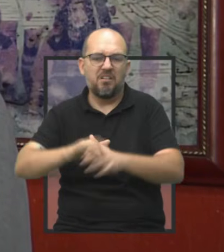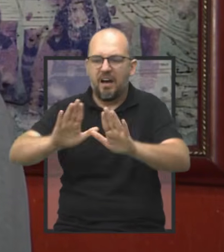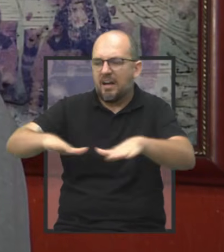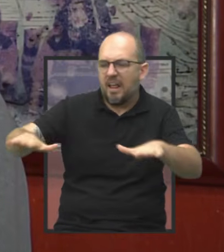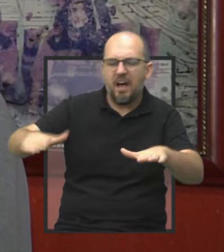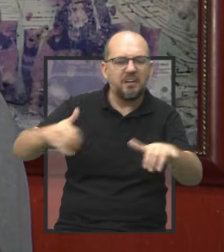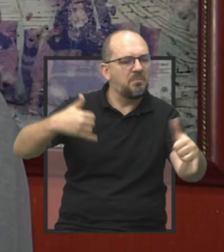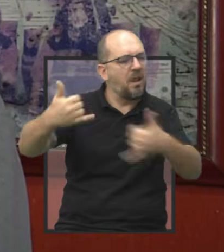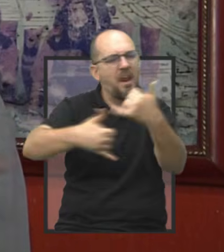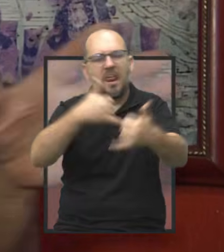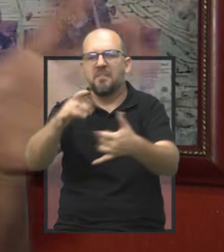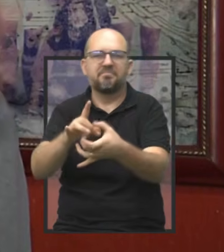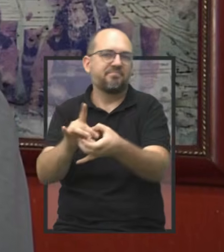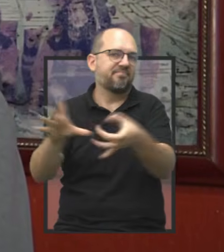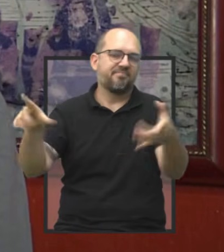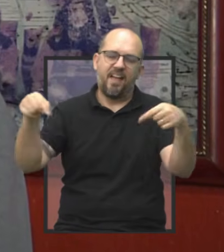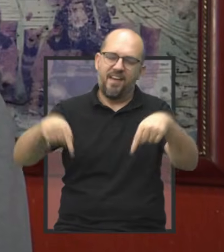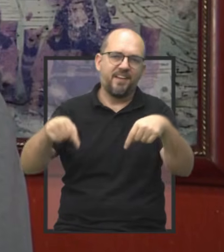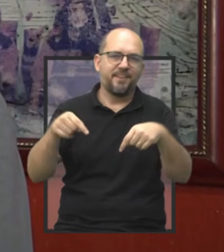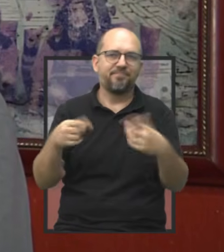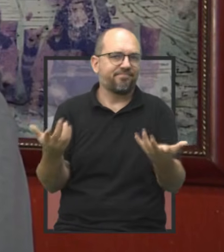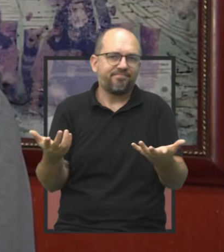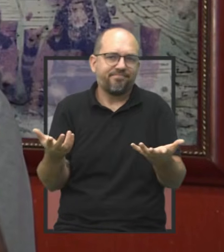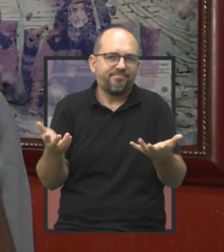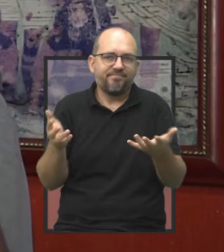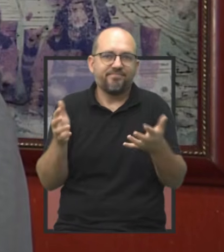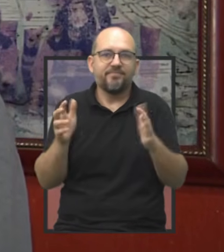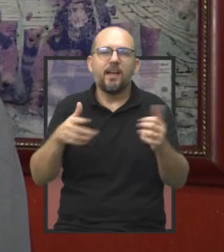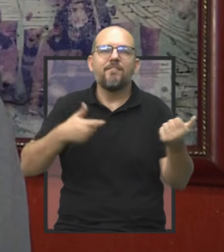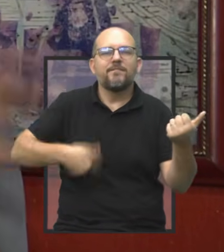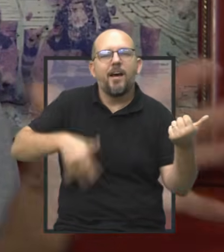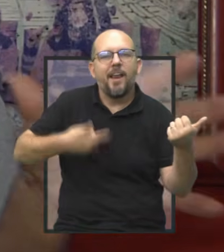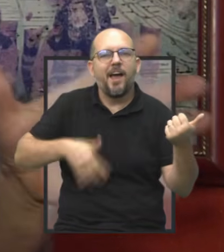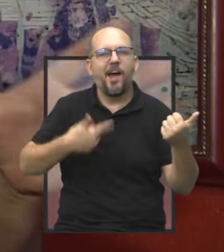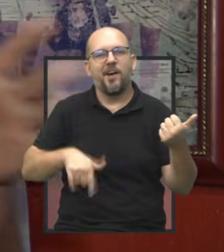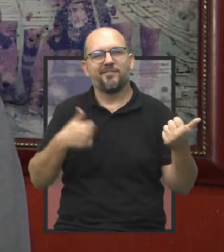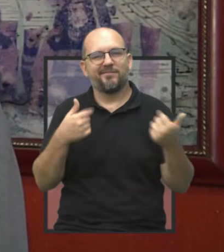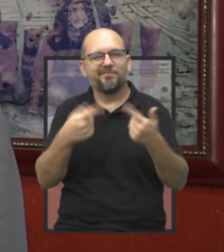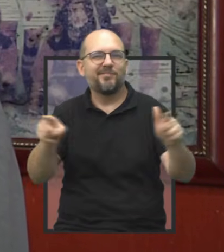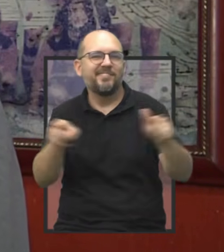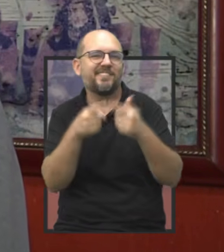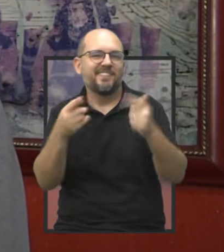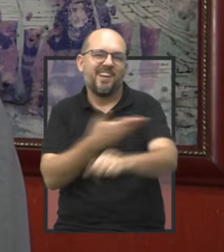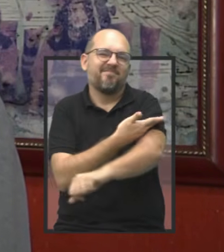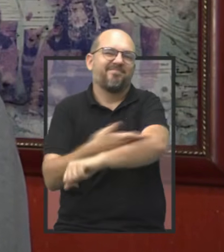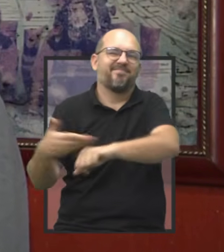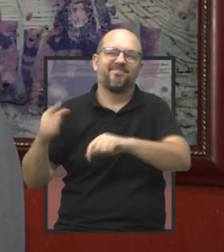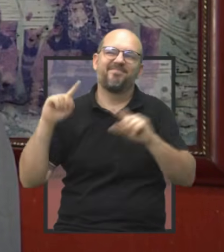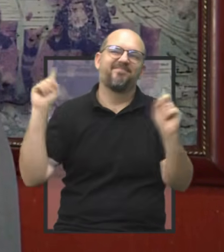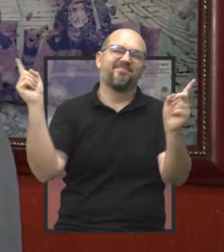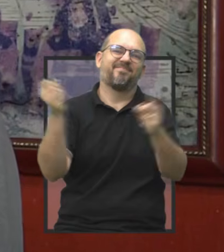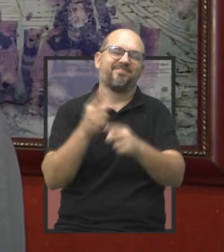as crianças, e aquelas coisas, sempre usei um violãozinho, uma música